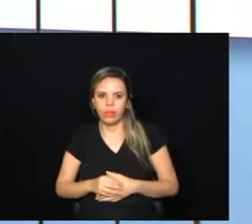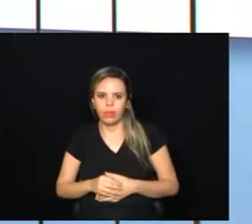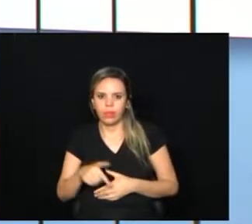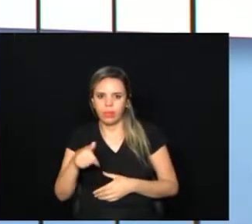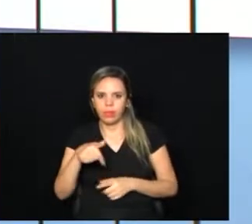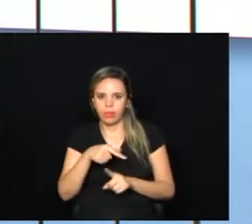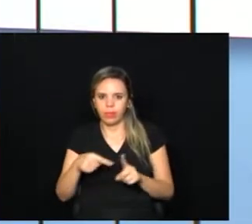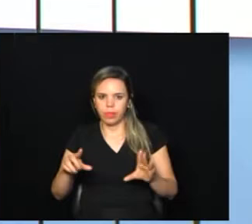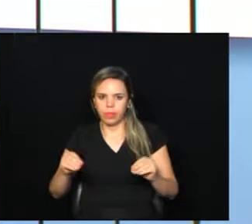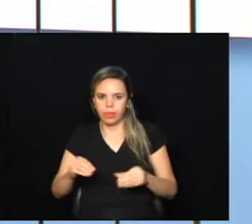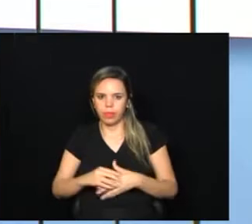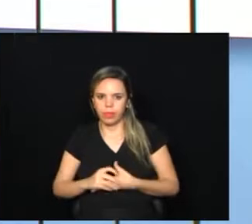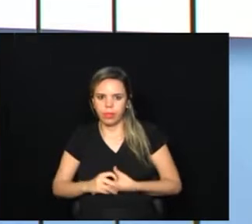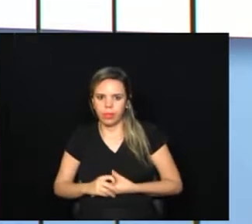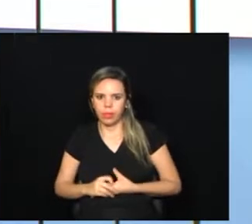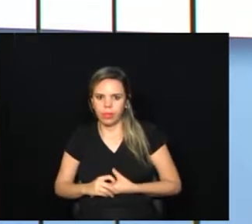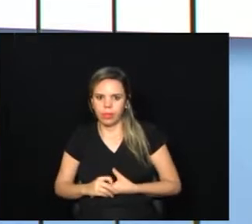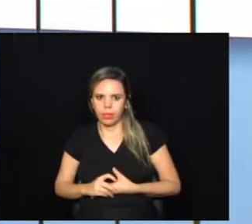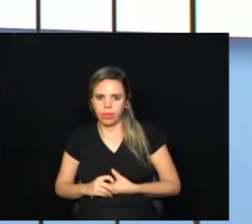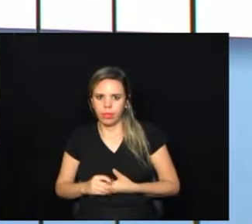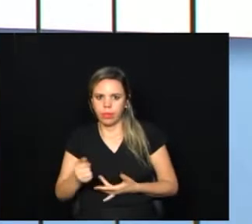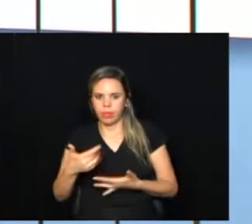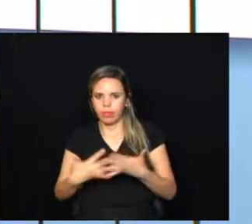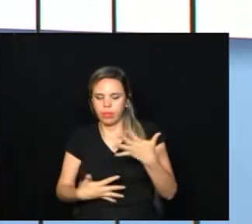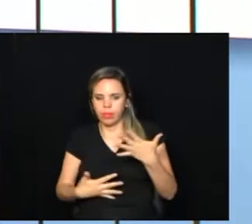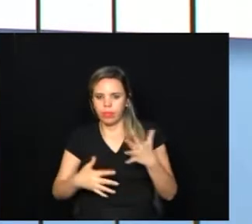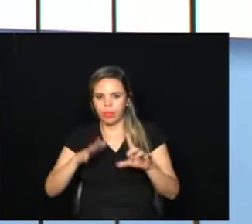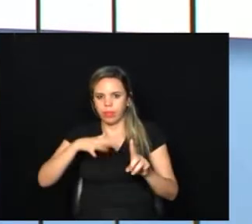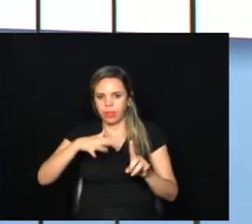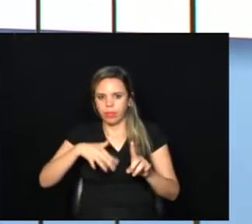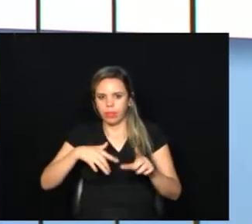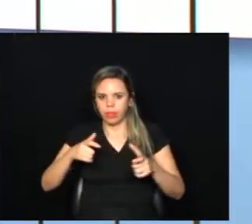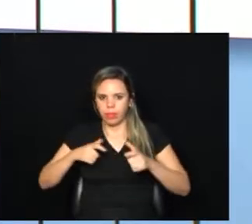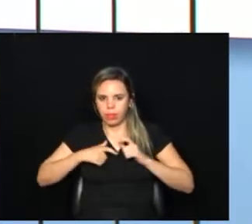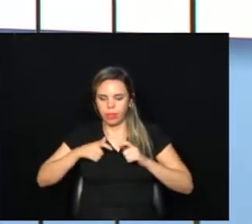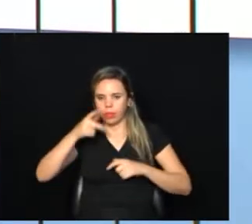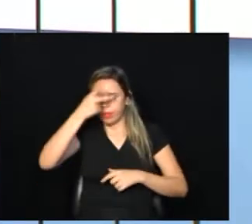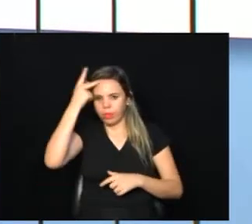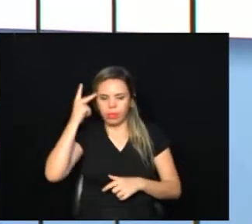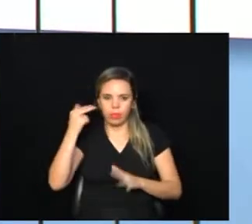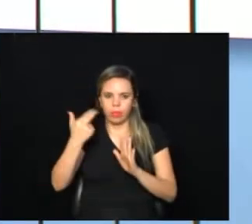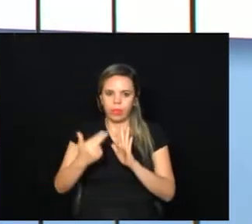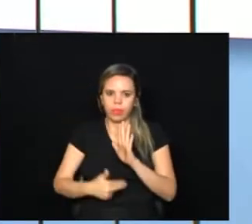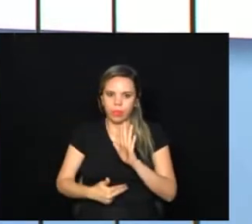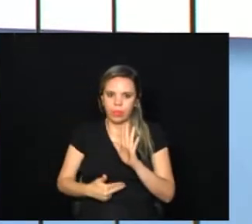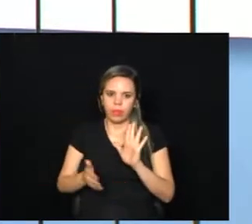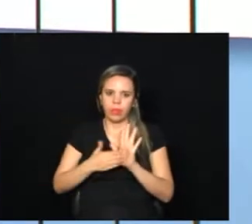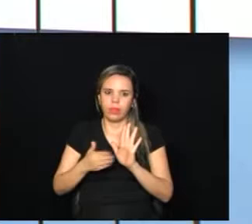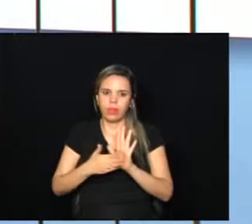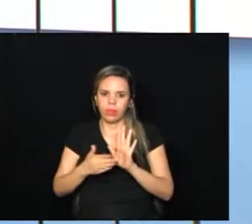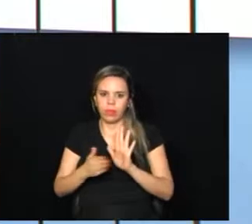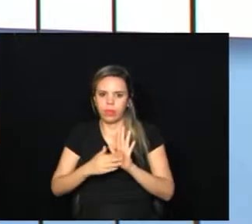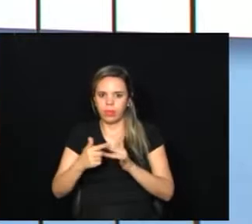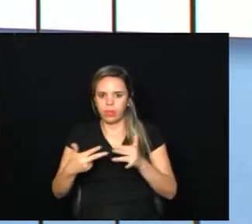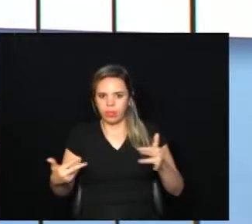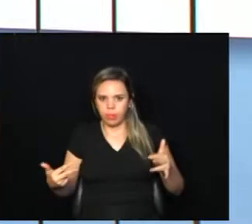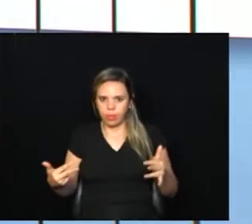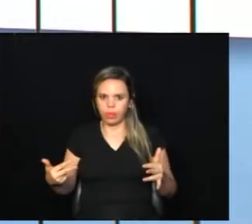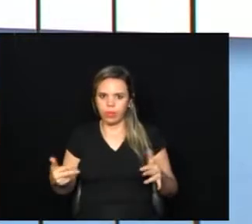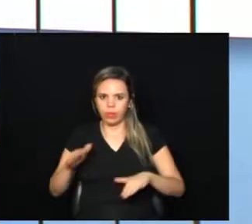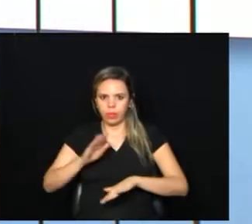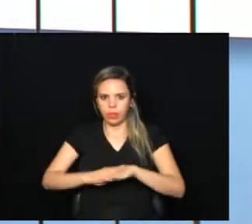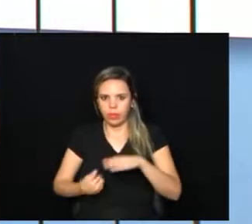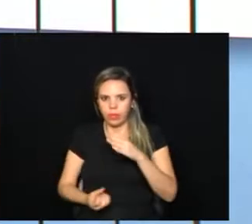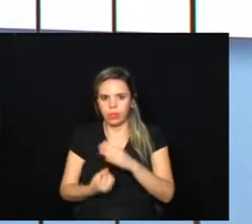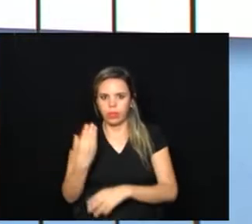das 7h30, são várias honrarias, vários homenageados e também as propostas de vários